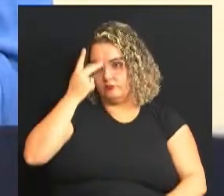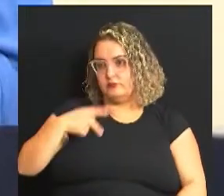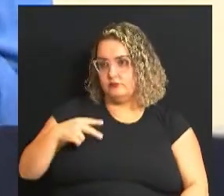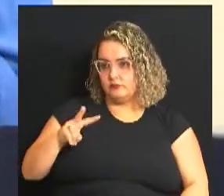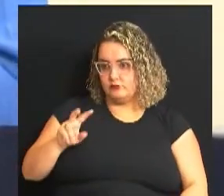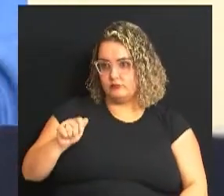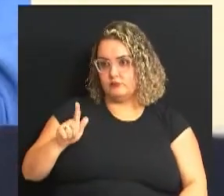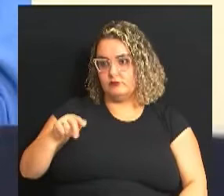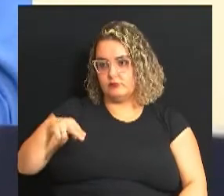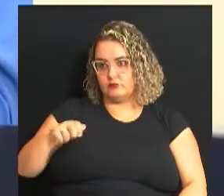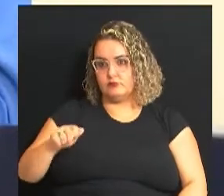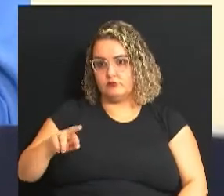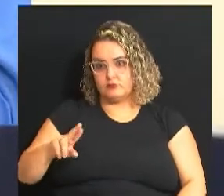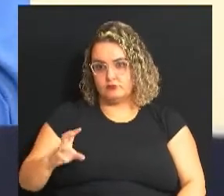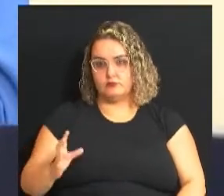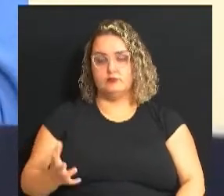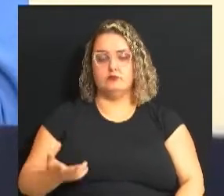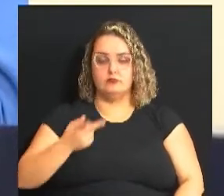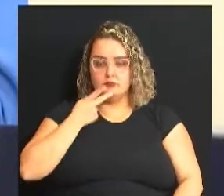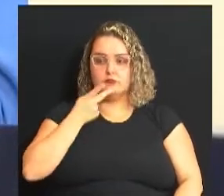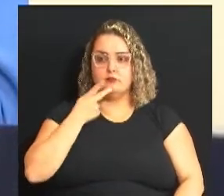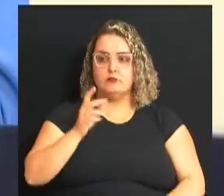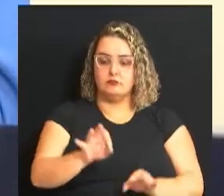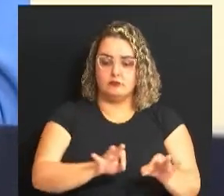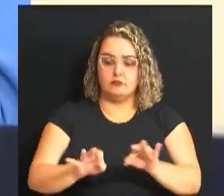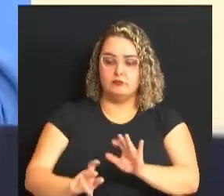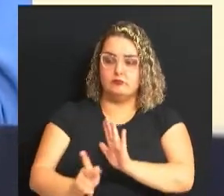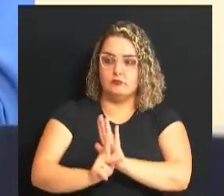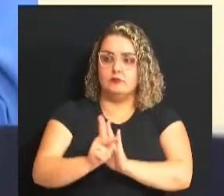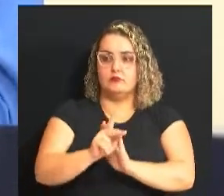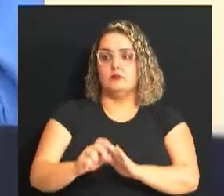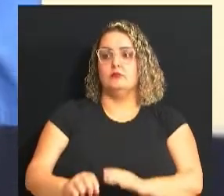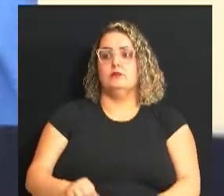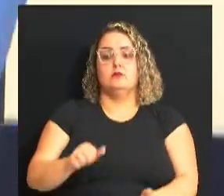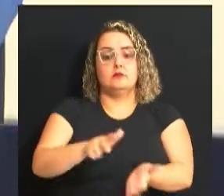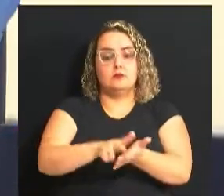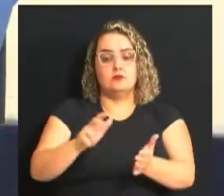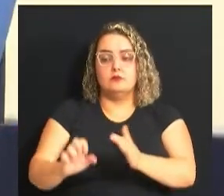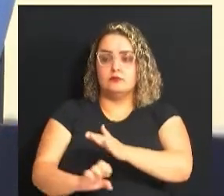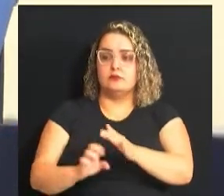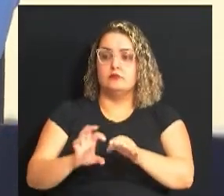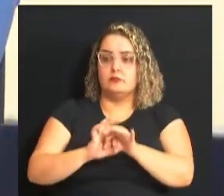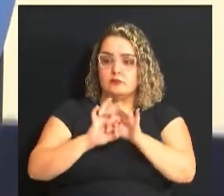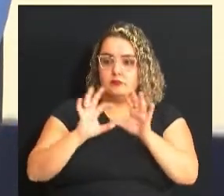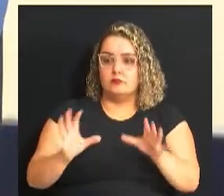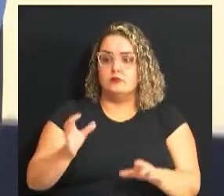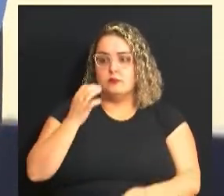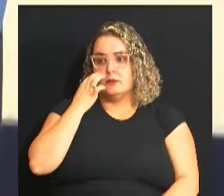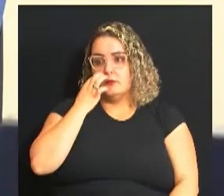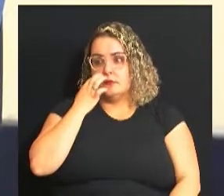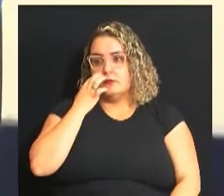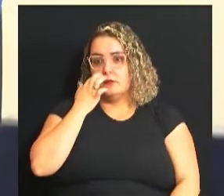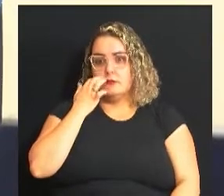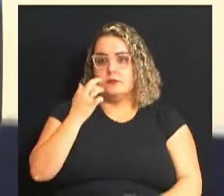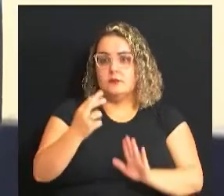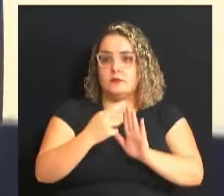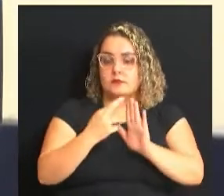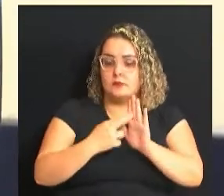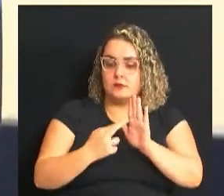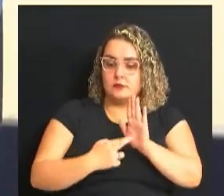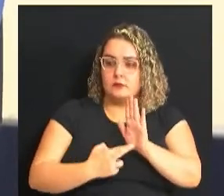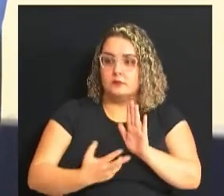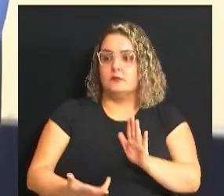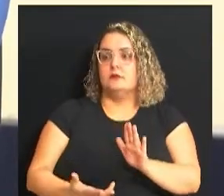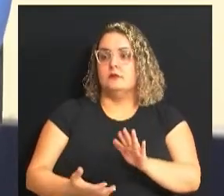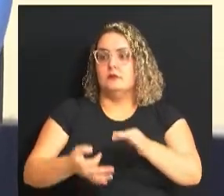podia reeditar o programa de regularização de empresas que permitem, com as regras aqui